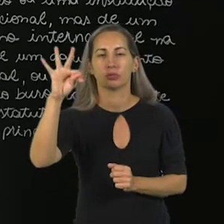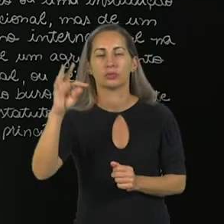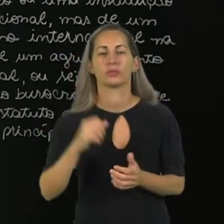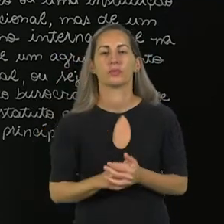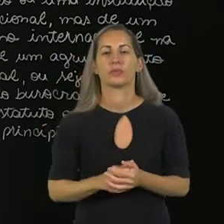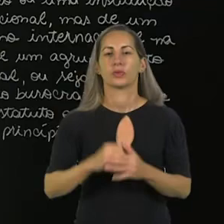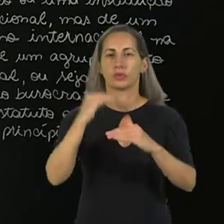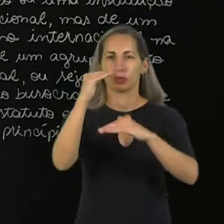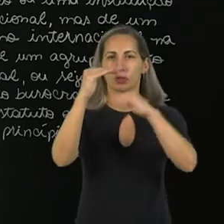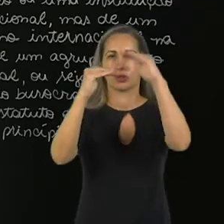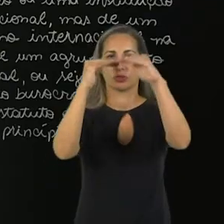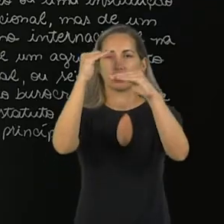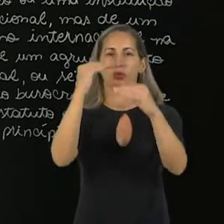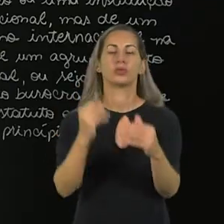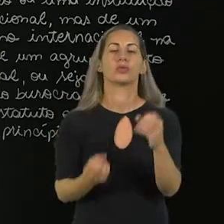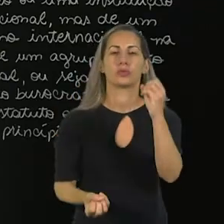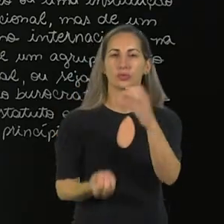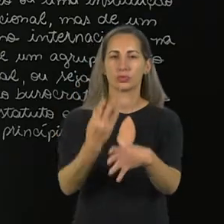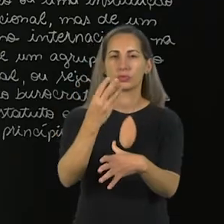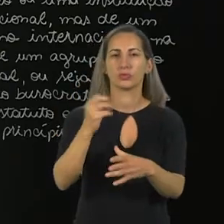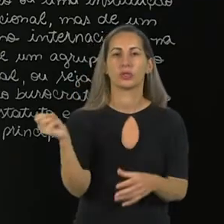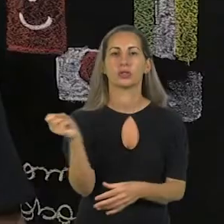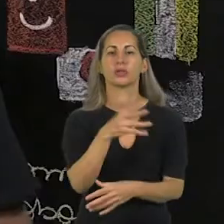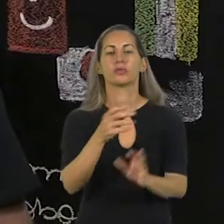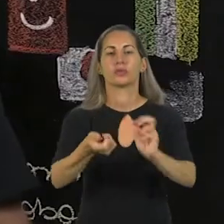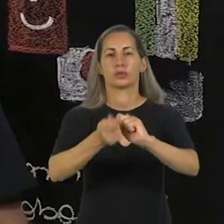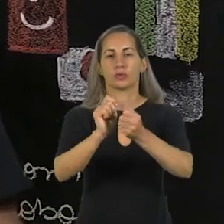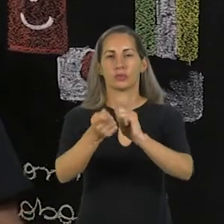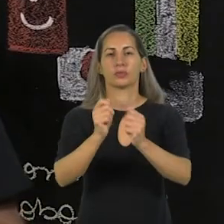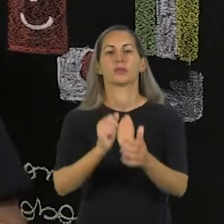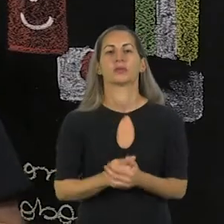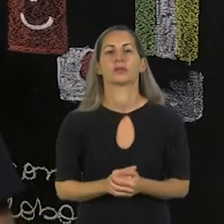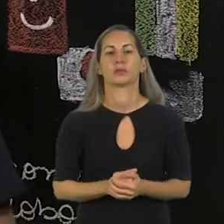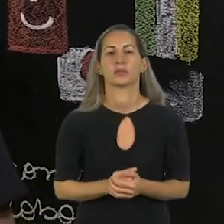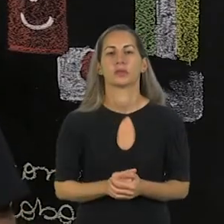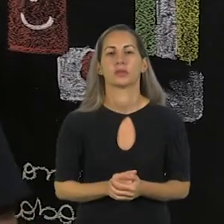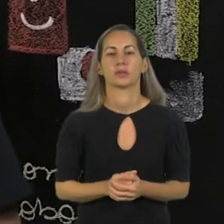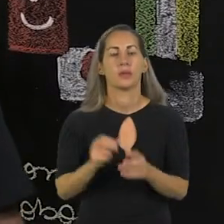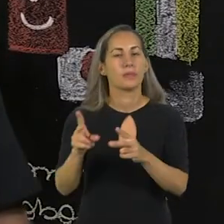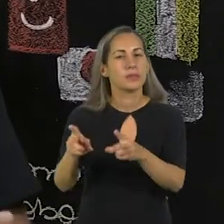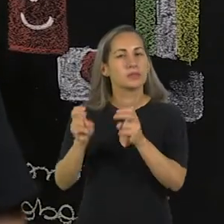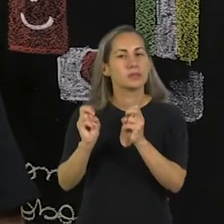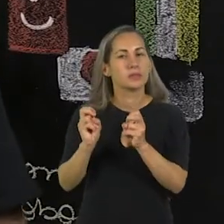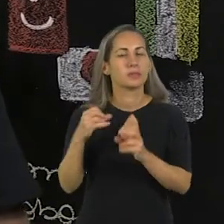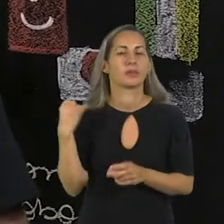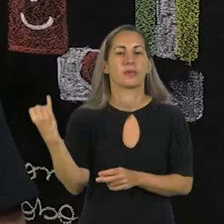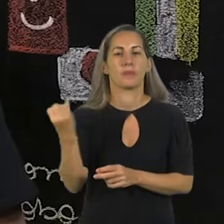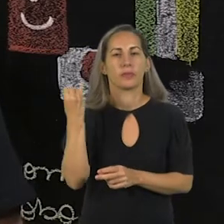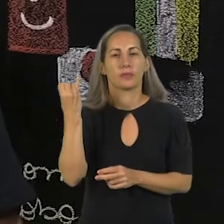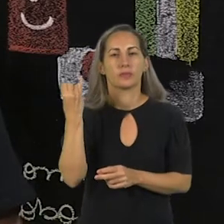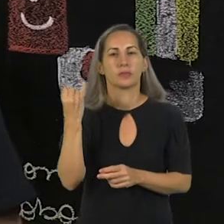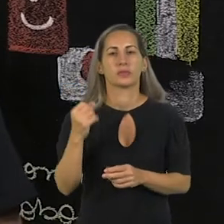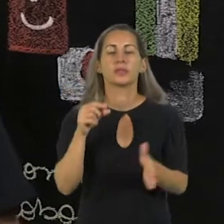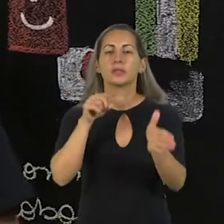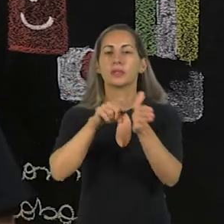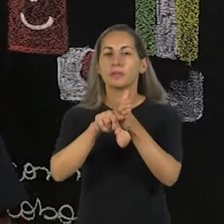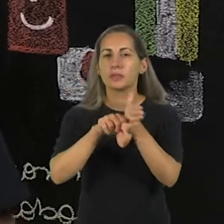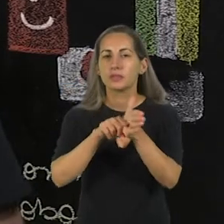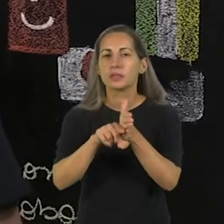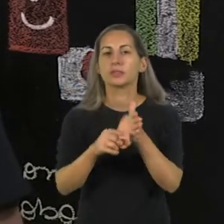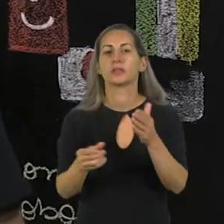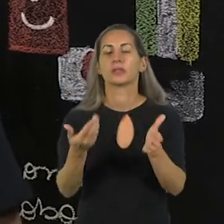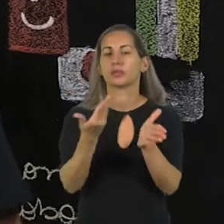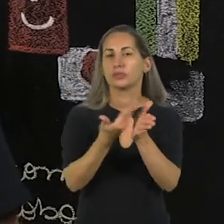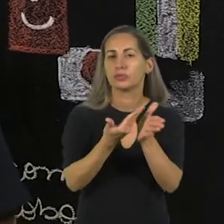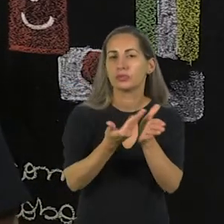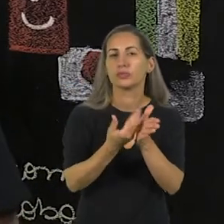seriam os tijolos que iriam construir a nova economia. Assim, ao perceber essa importância dessa pesquisa, desse